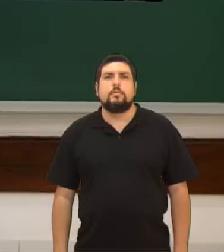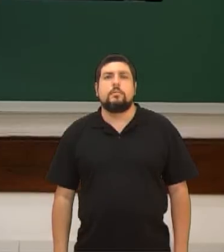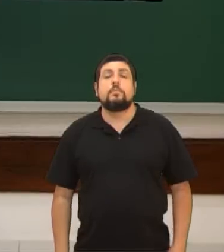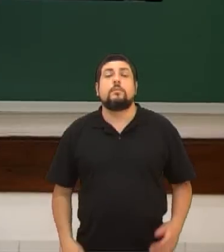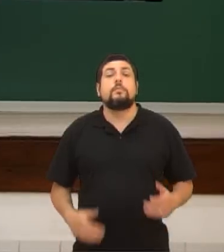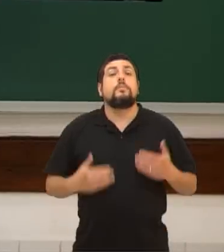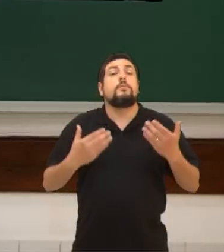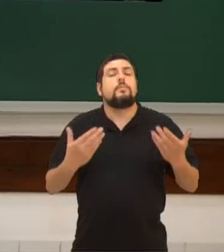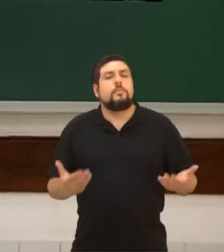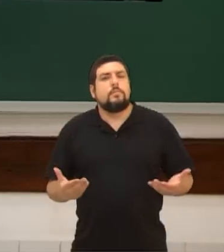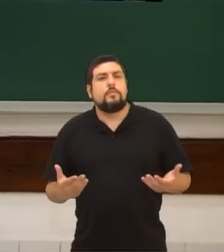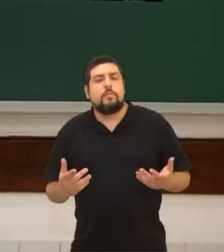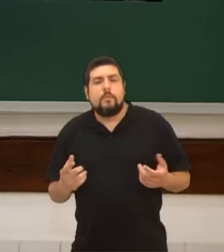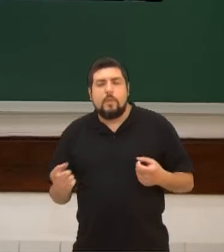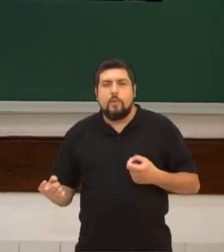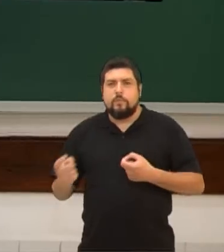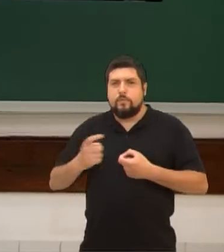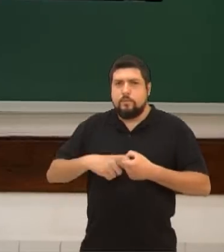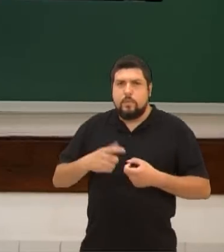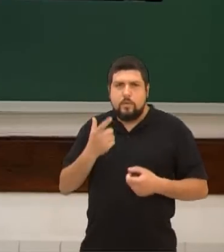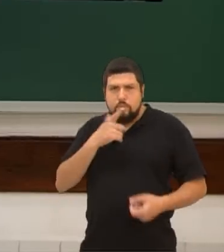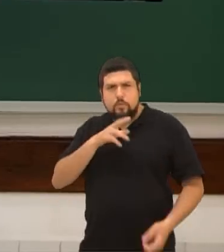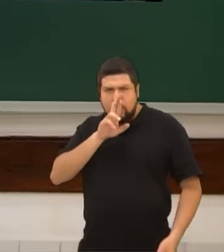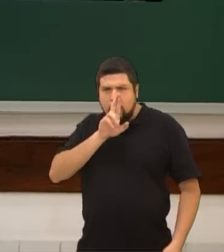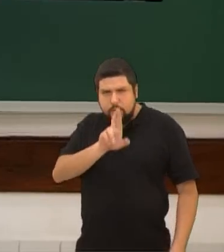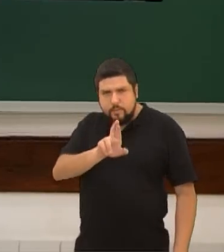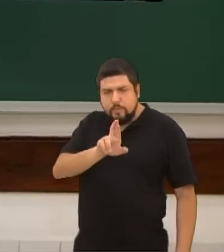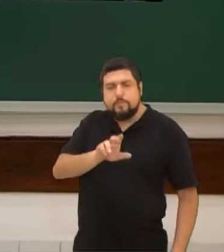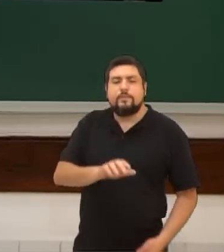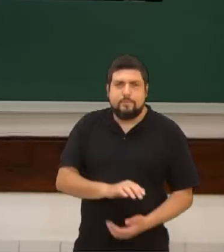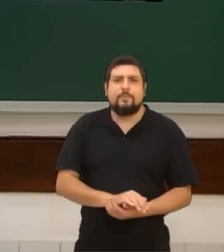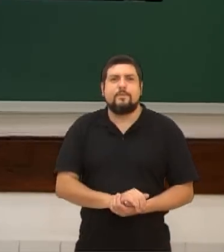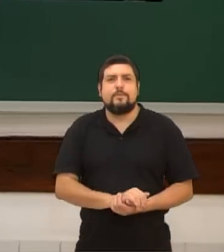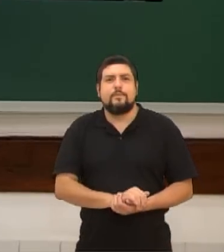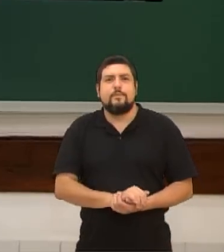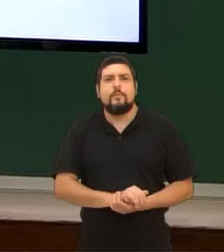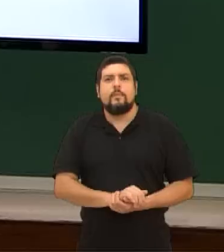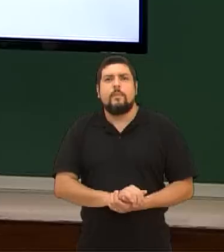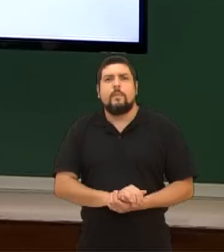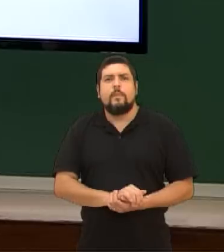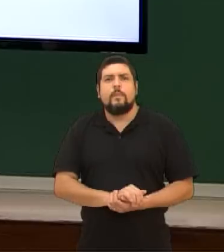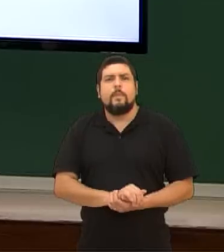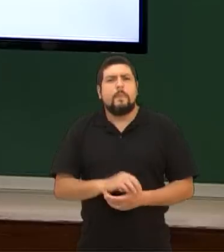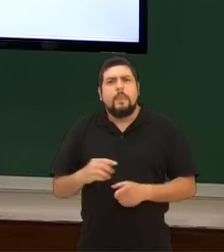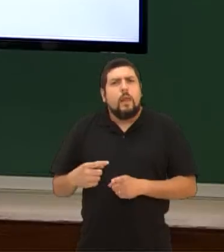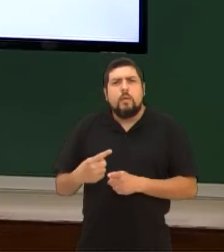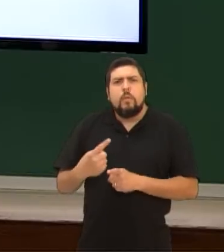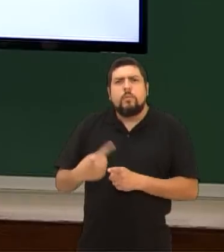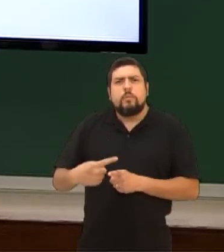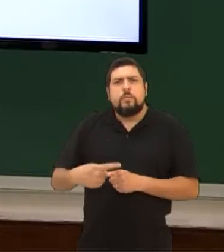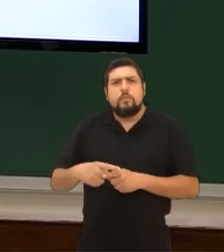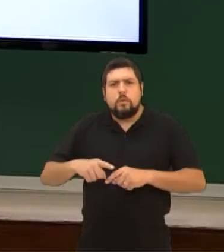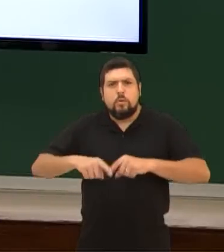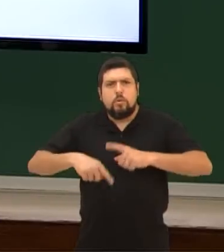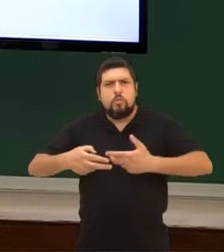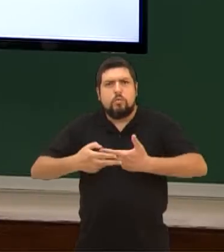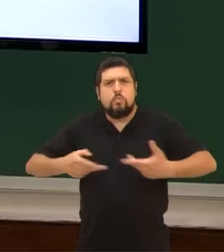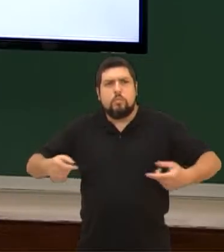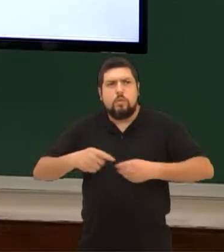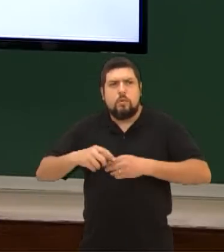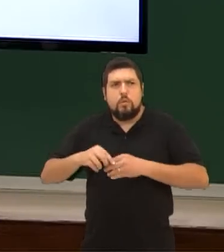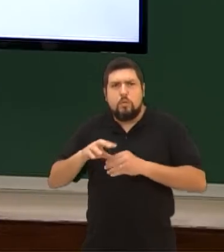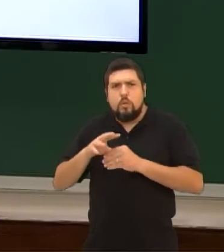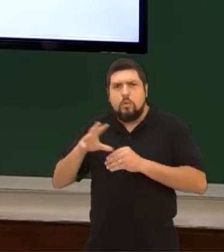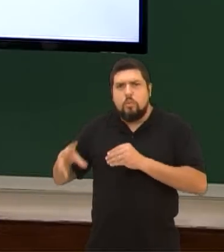E aí, pessoal, voltamos. Conseguiu resolver o nosso exercício? Afinal, quais os resultados econômicos da aplicação da